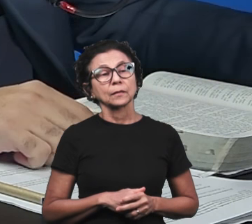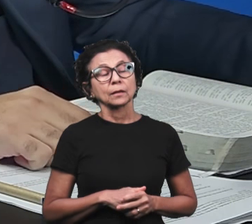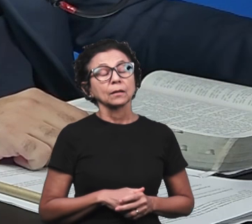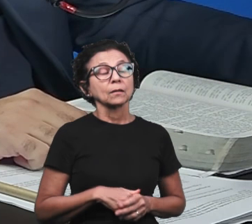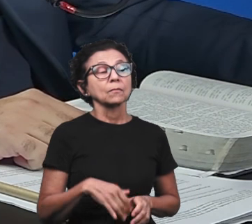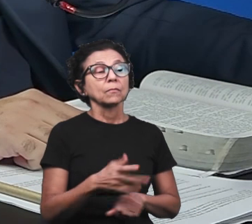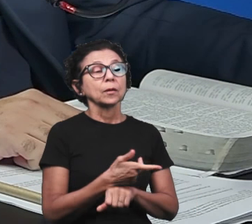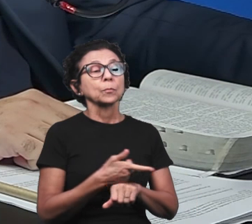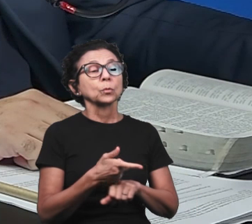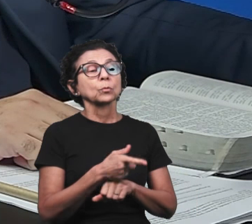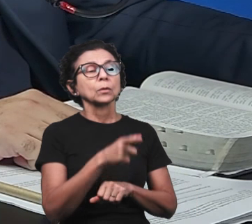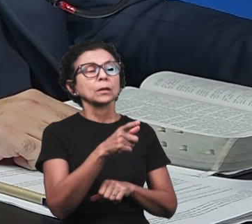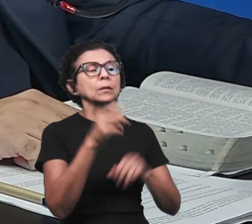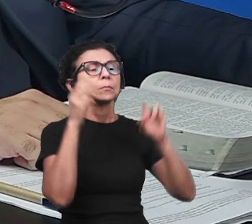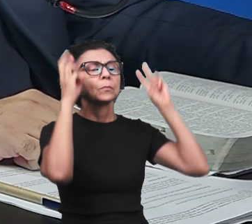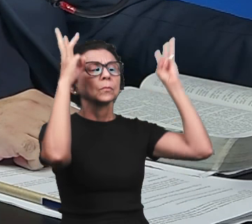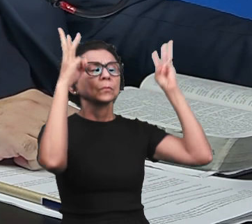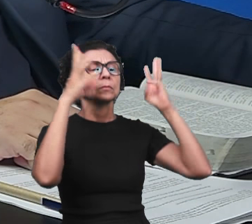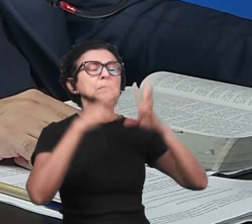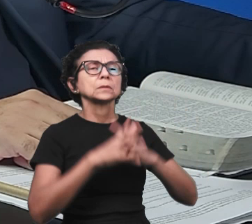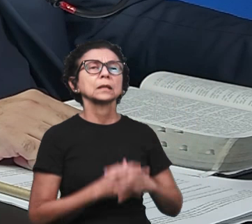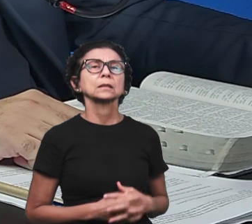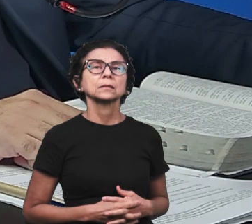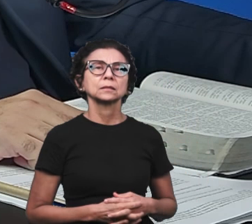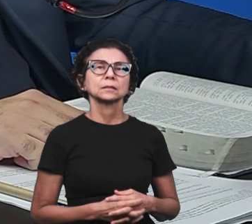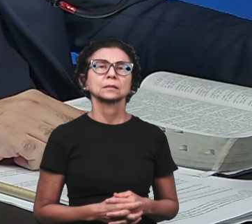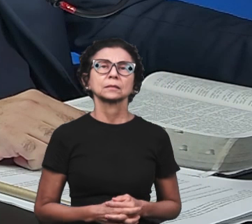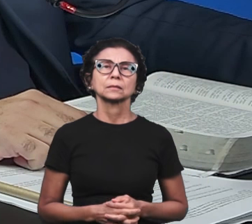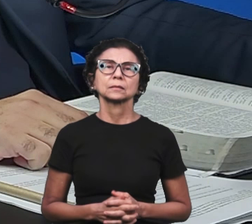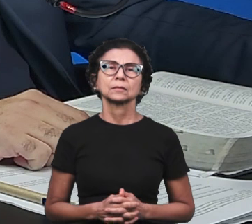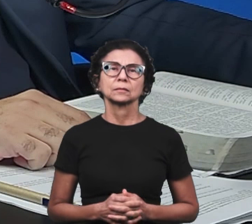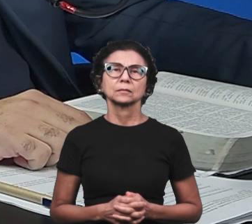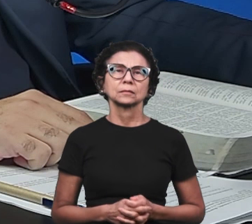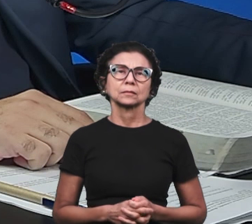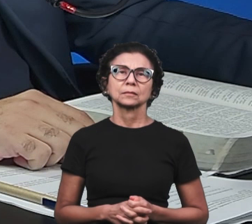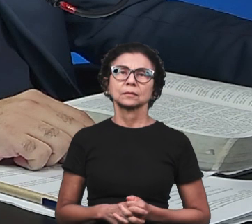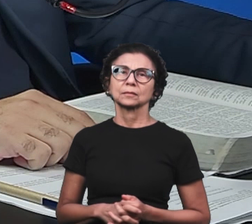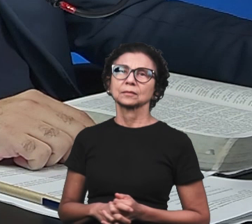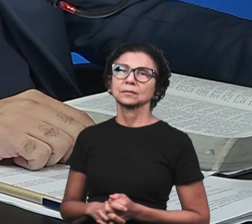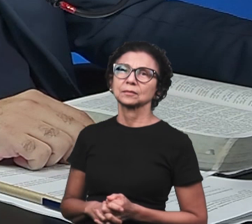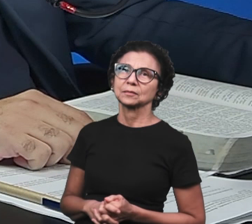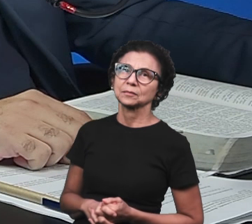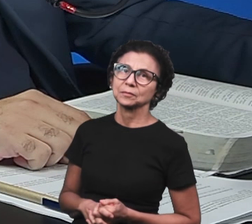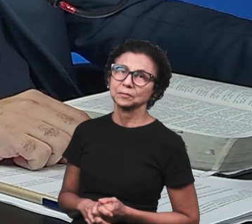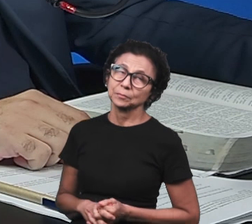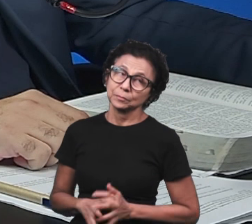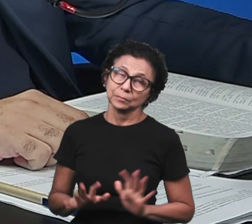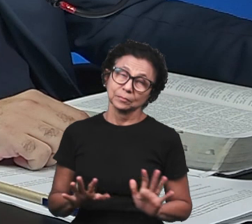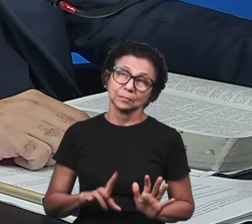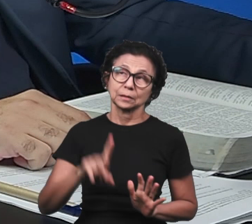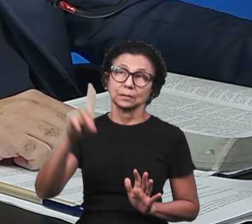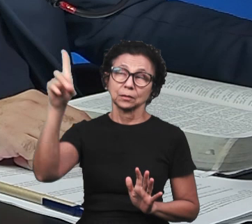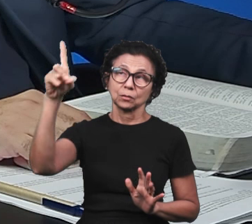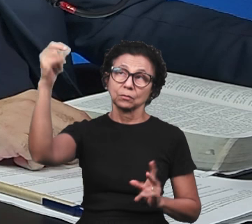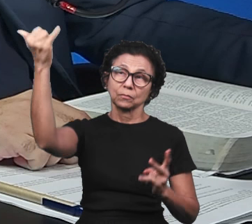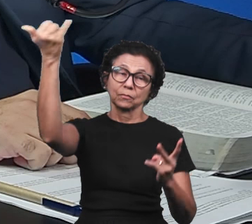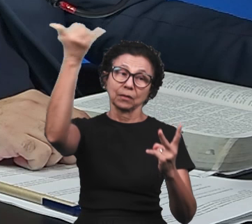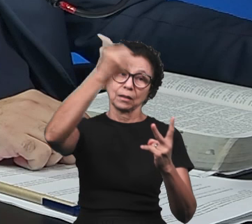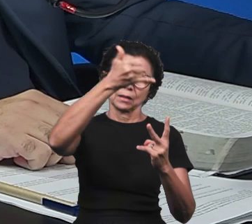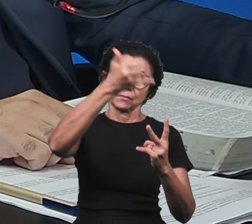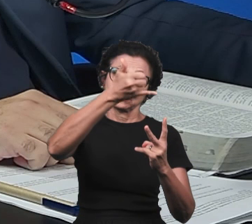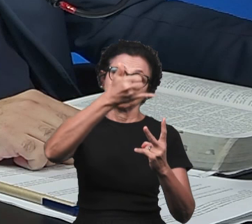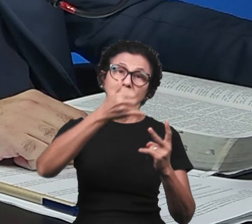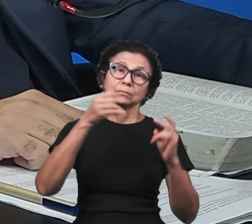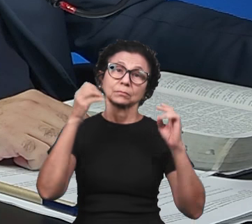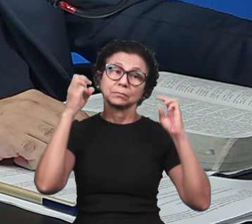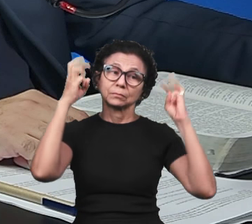Moisés. Ele não tinha que falar nada dele. Ele tinha que ouvir de Moisés, porque Deus falava era com Moisés. E